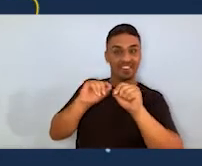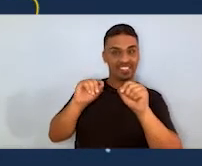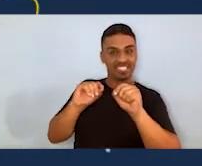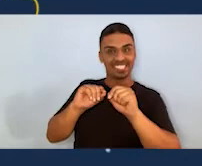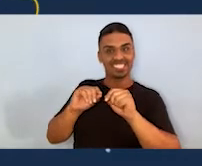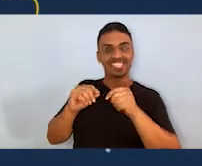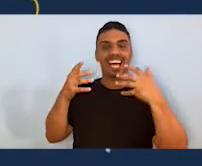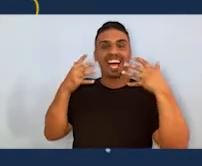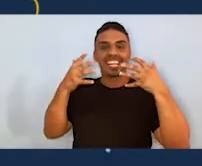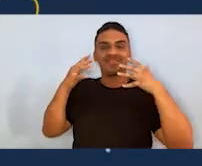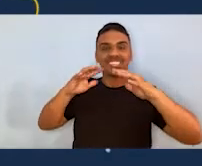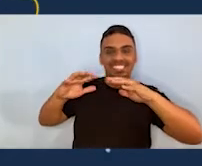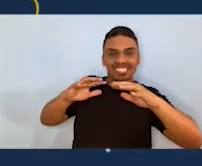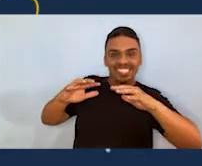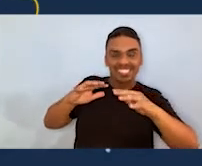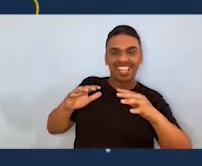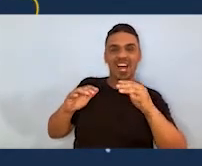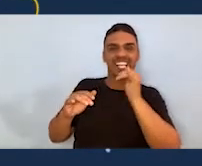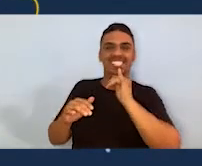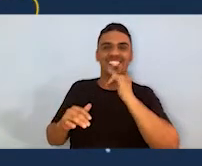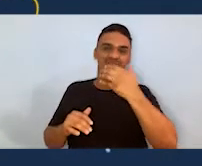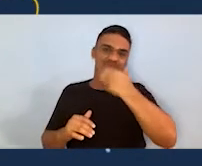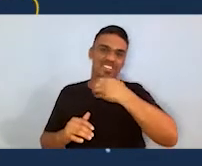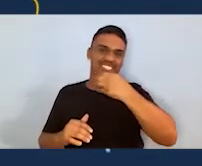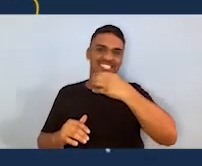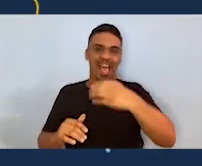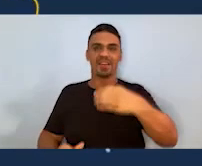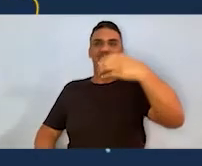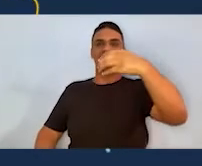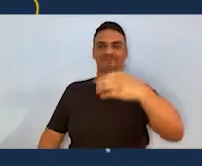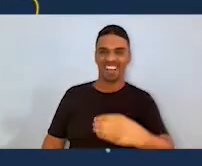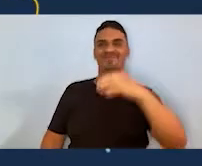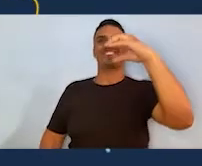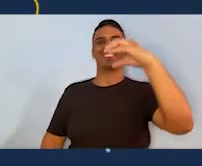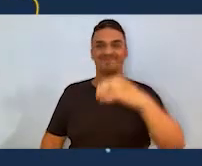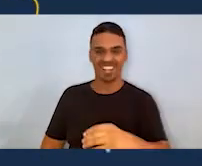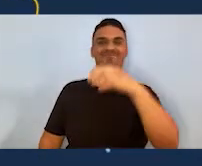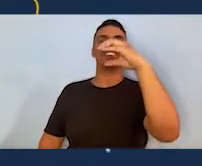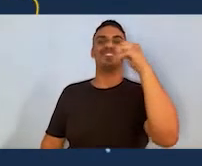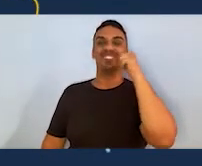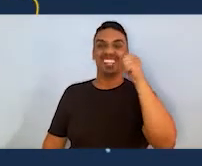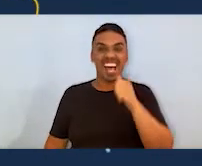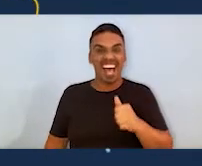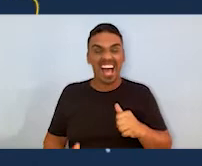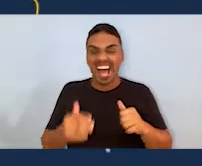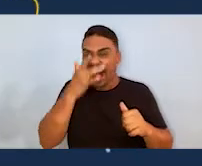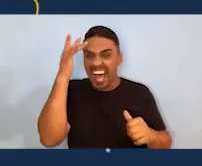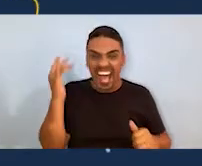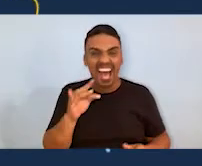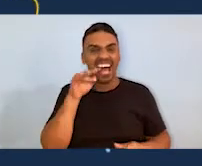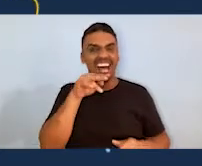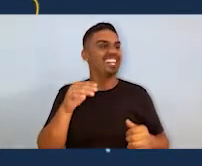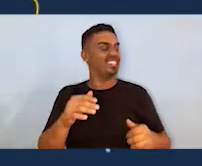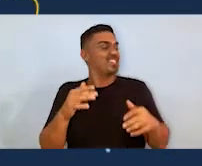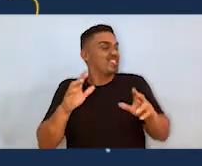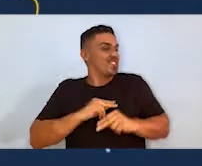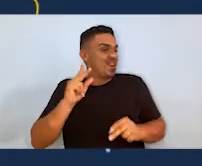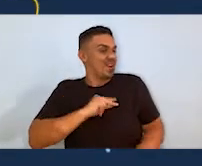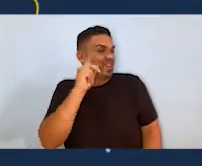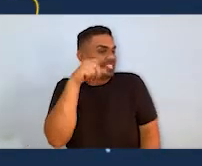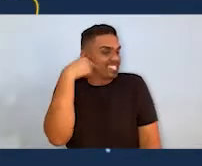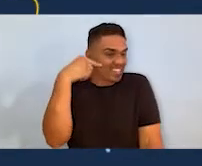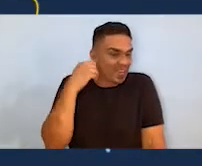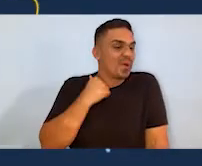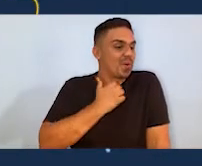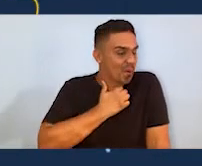uma animaçãozinha da maçã pulando, fazendo uma coisa mais legalzinha, as pessoas olharam e falavam, cara, que louco